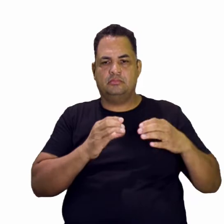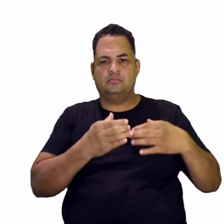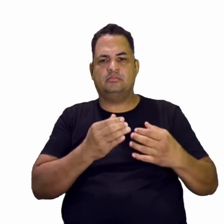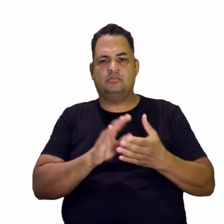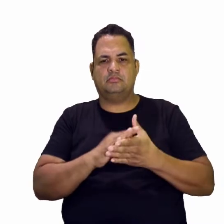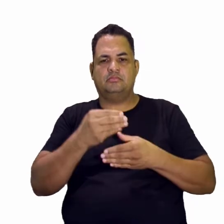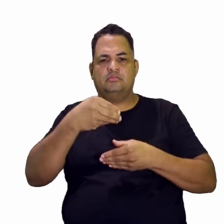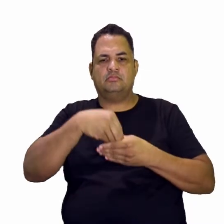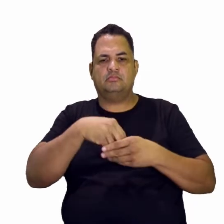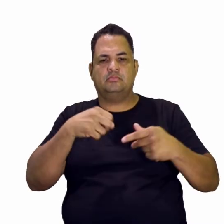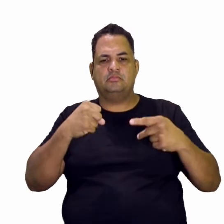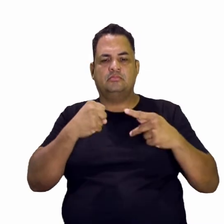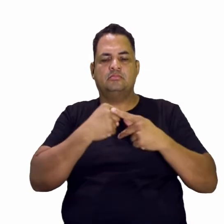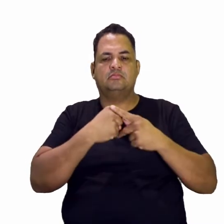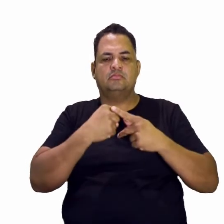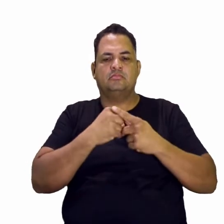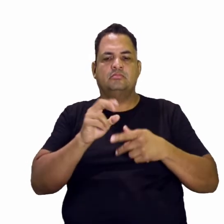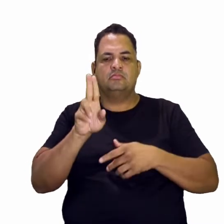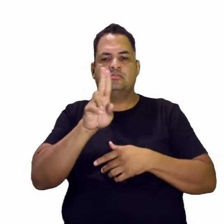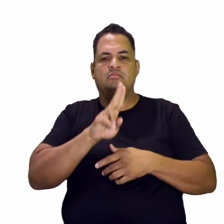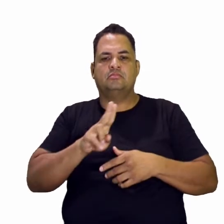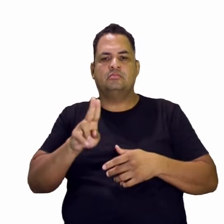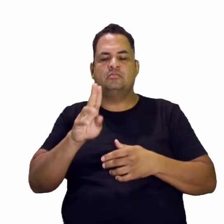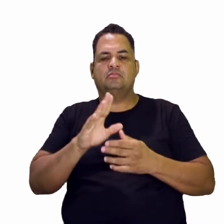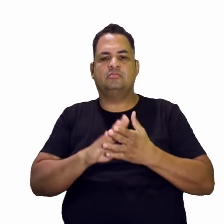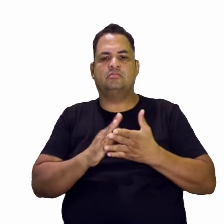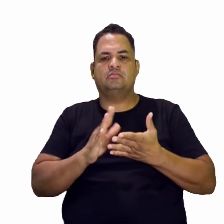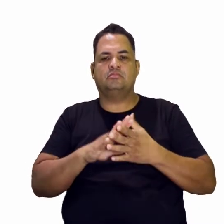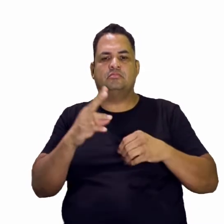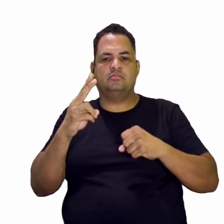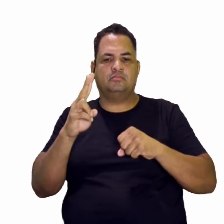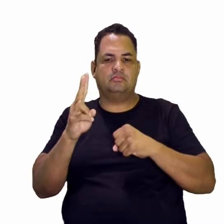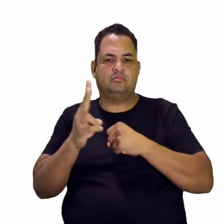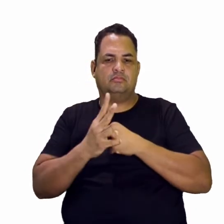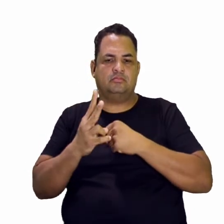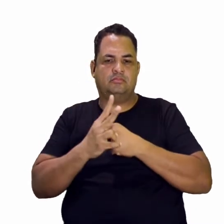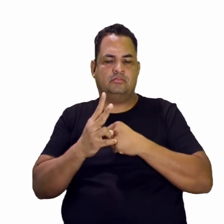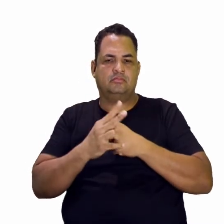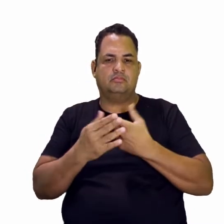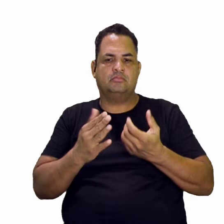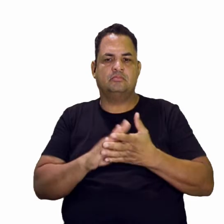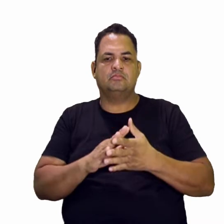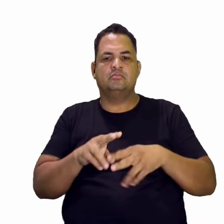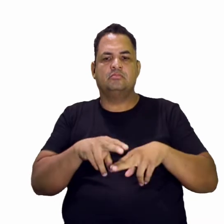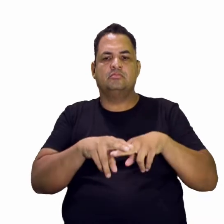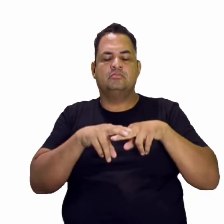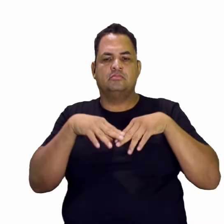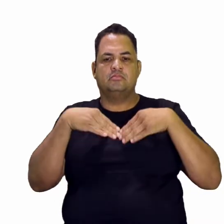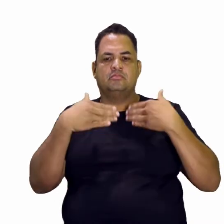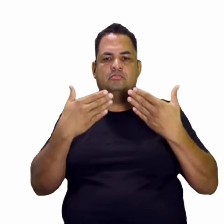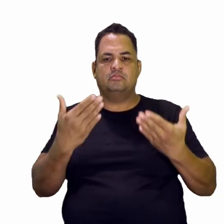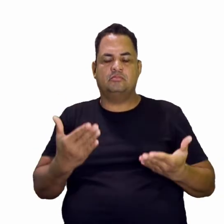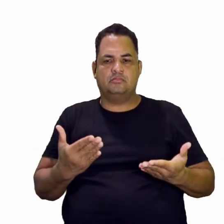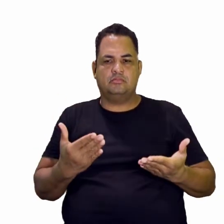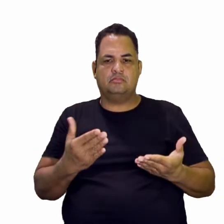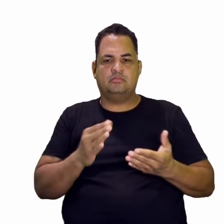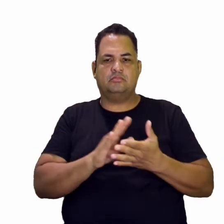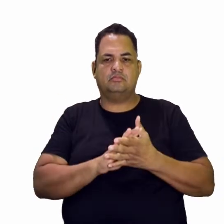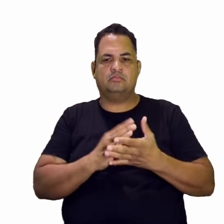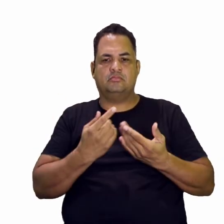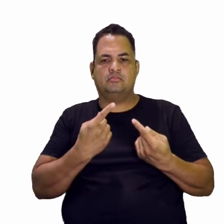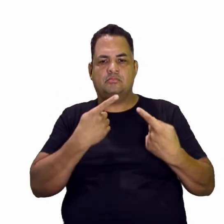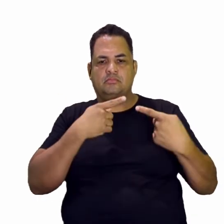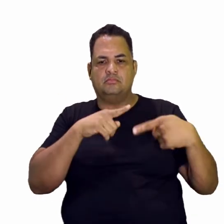dentro desses protozoários que utilizam esses pseudópodes com essa proteção a mais. Por isso, gente, que quando a gente vai